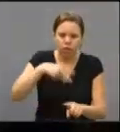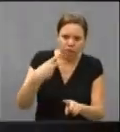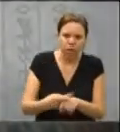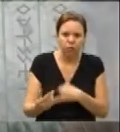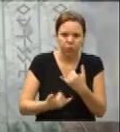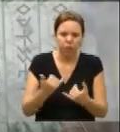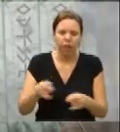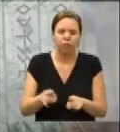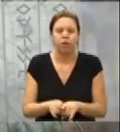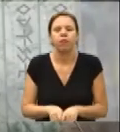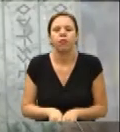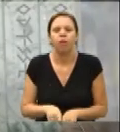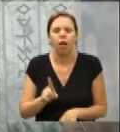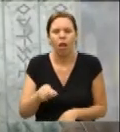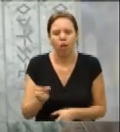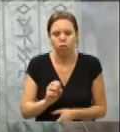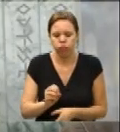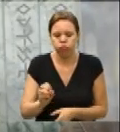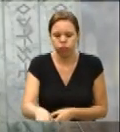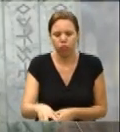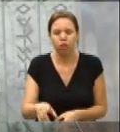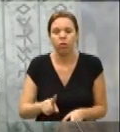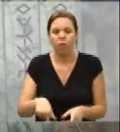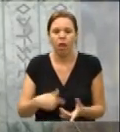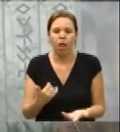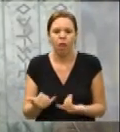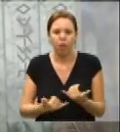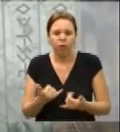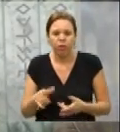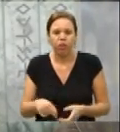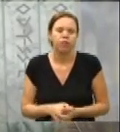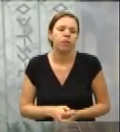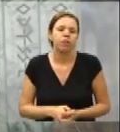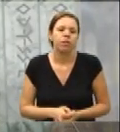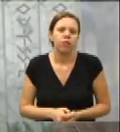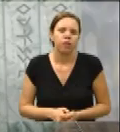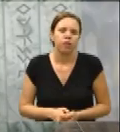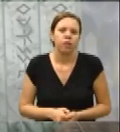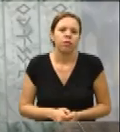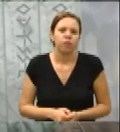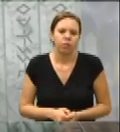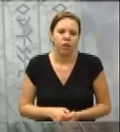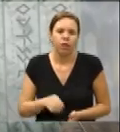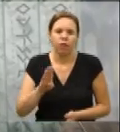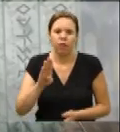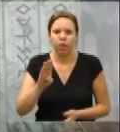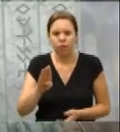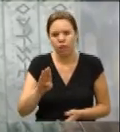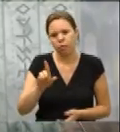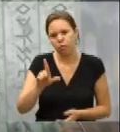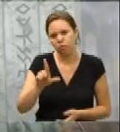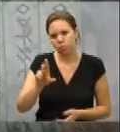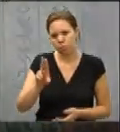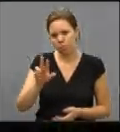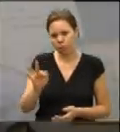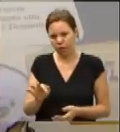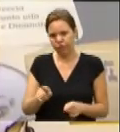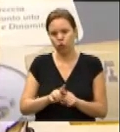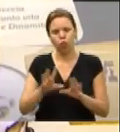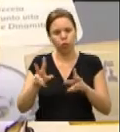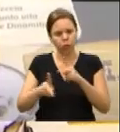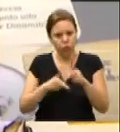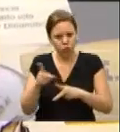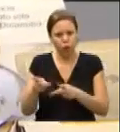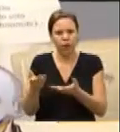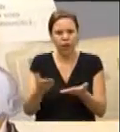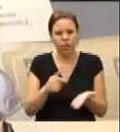poder jogar. É um jogo que de blefe também, então todo mundo vai receber uma carta,